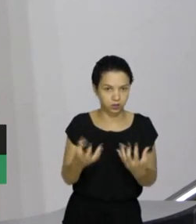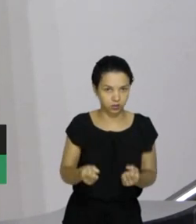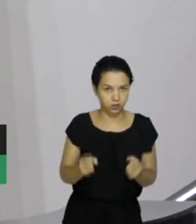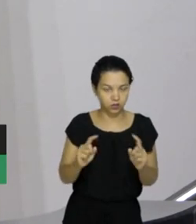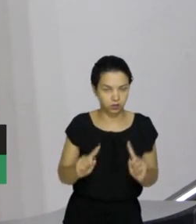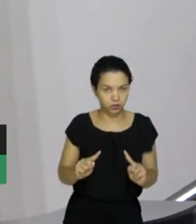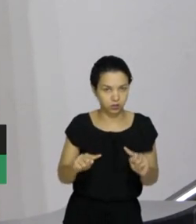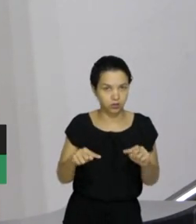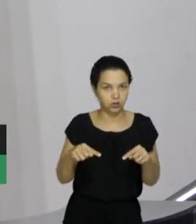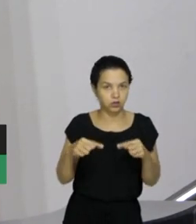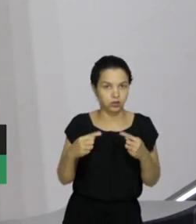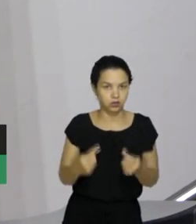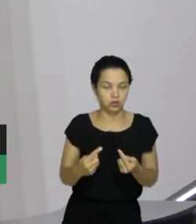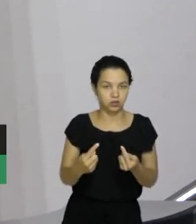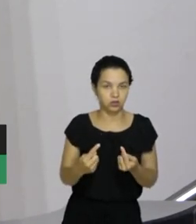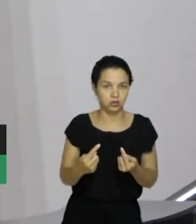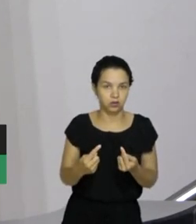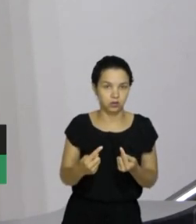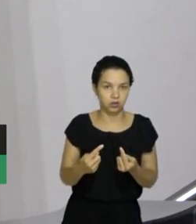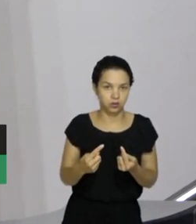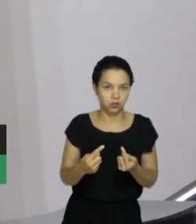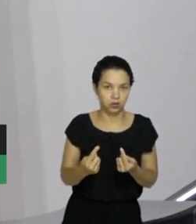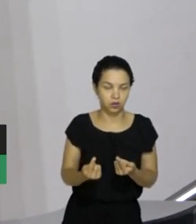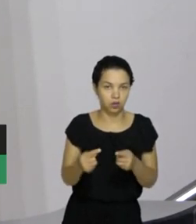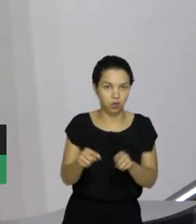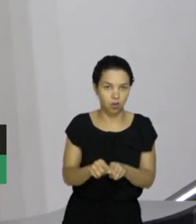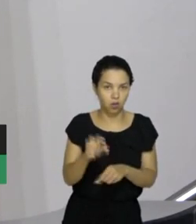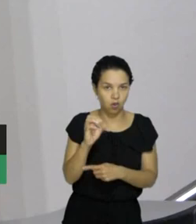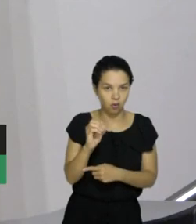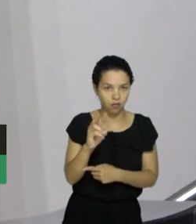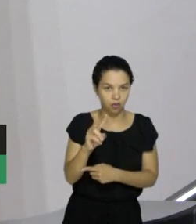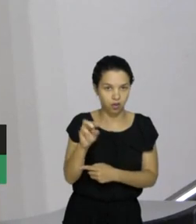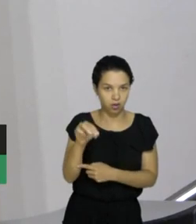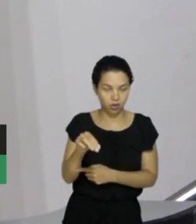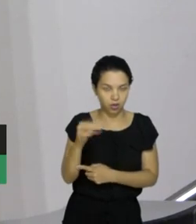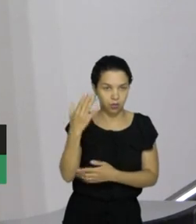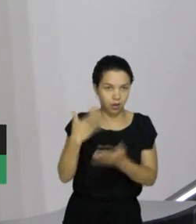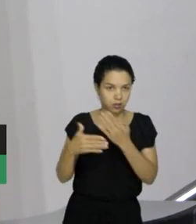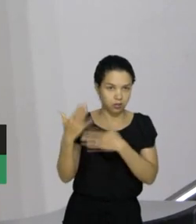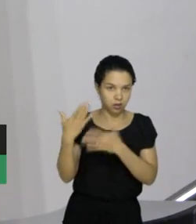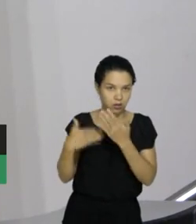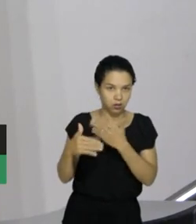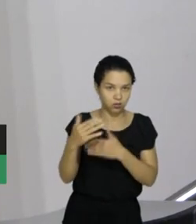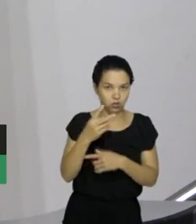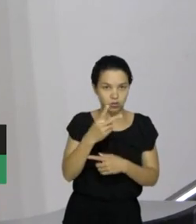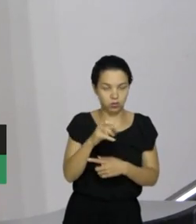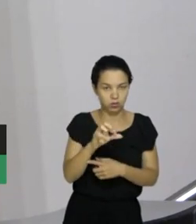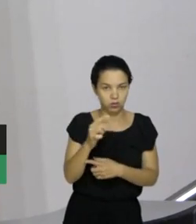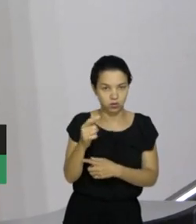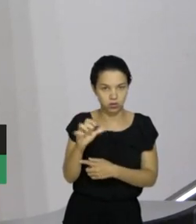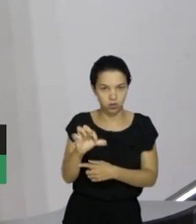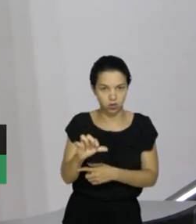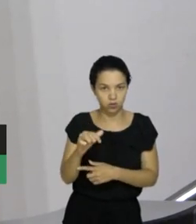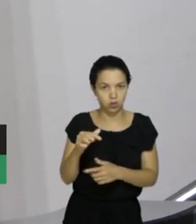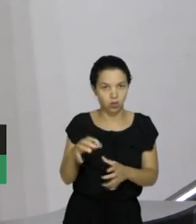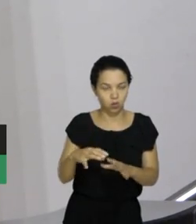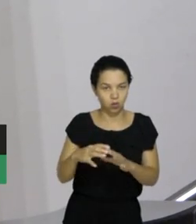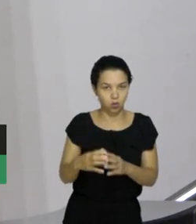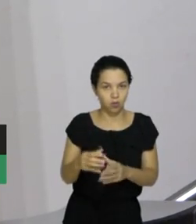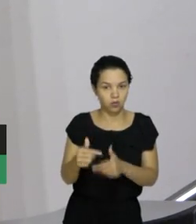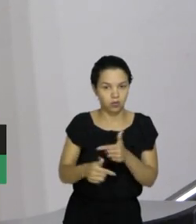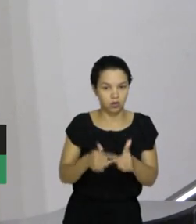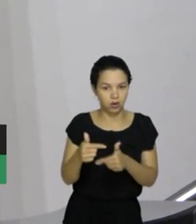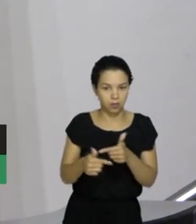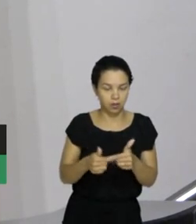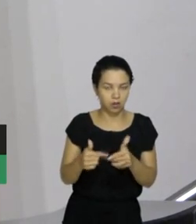de compor o AVM lá em 2019 quando formamos o grupo de trabalho para tirar a lei do